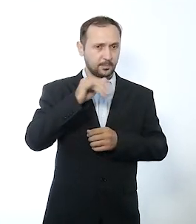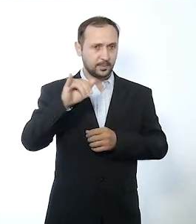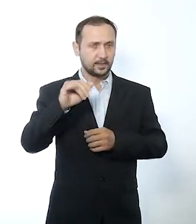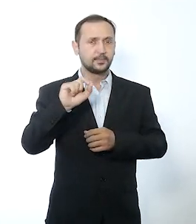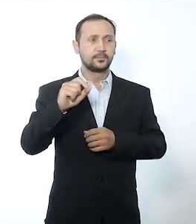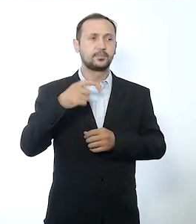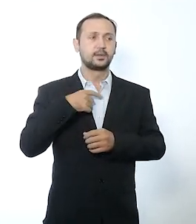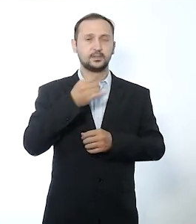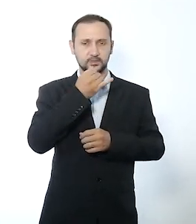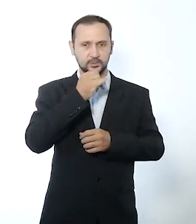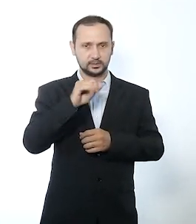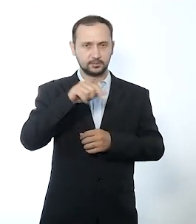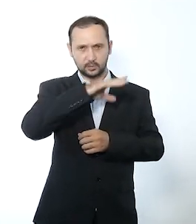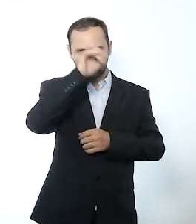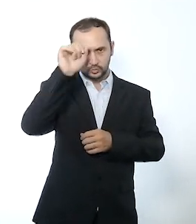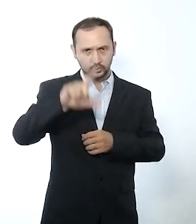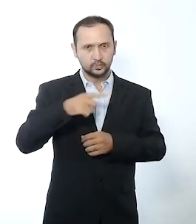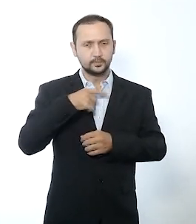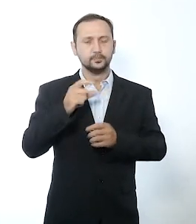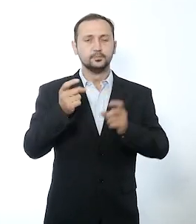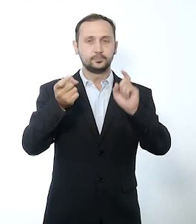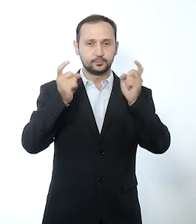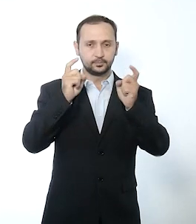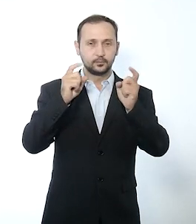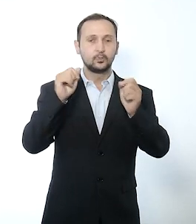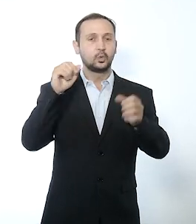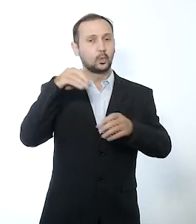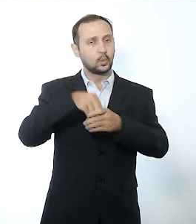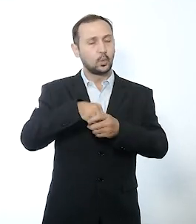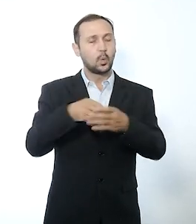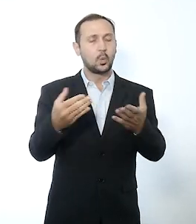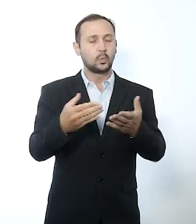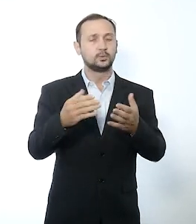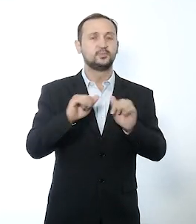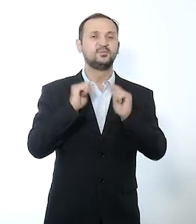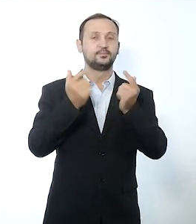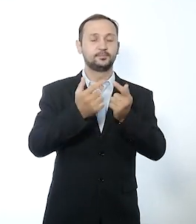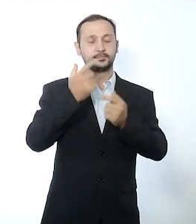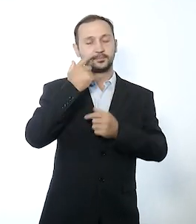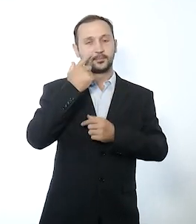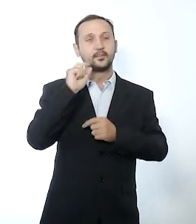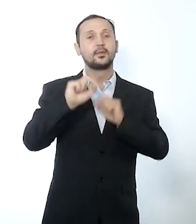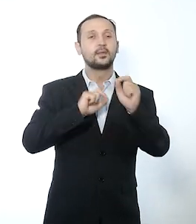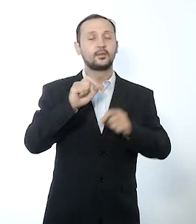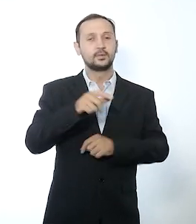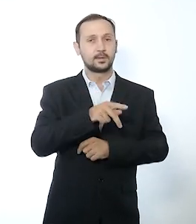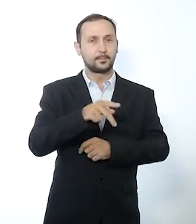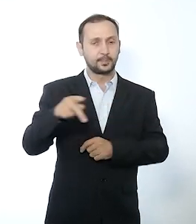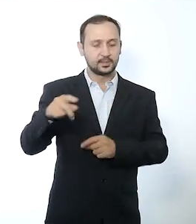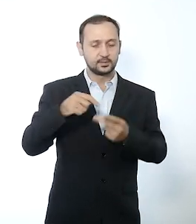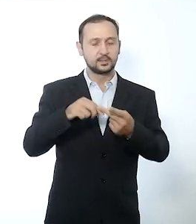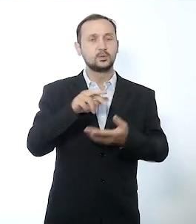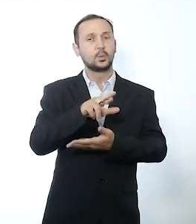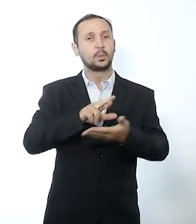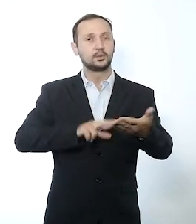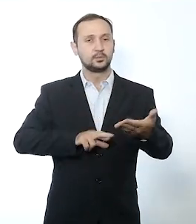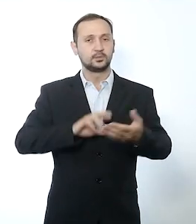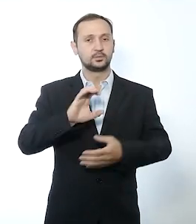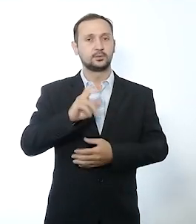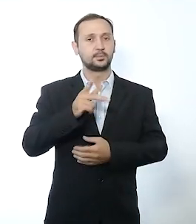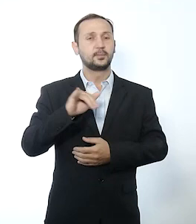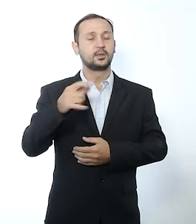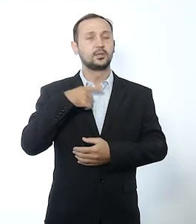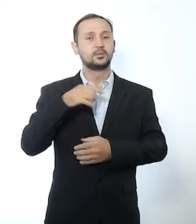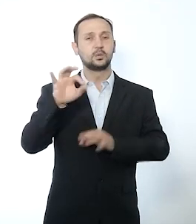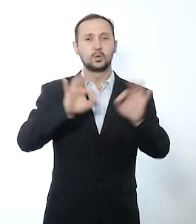de energia elétrica em Mato Grosso do Sul, se reuniram hoje na Assembleia Legislativa para definição da presidência e relatoria da CPI.